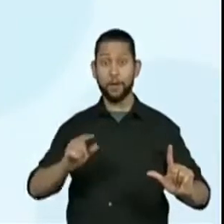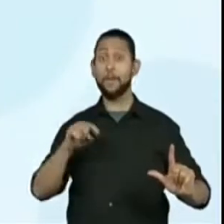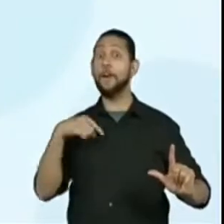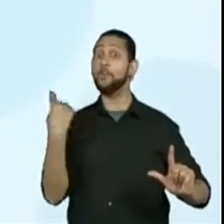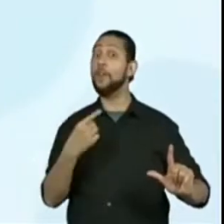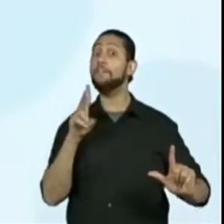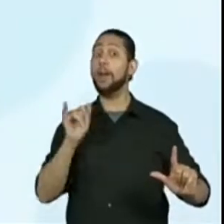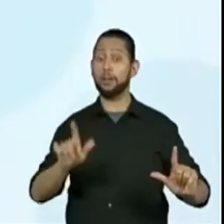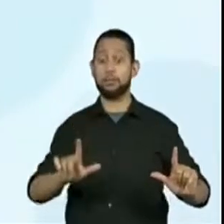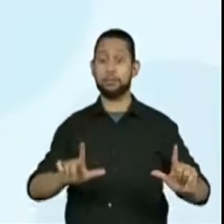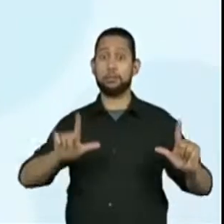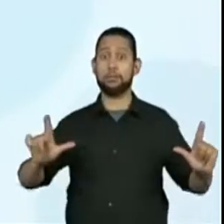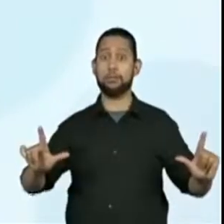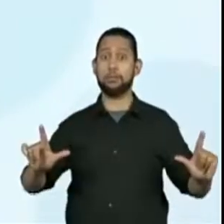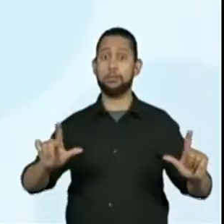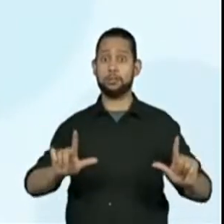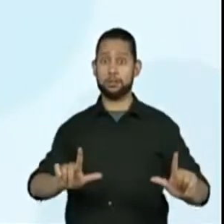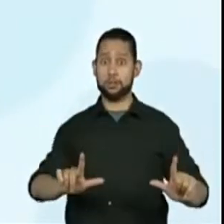100?